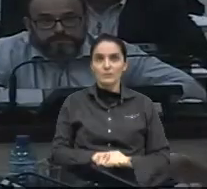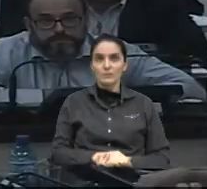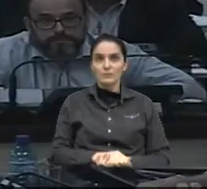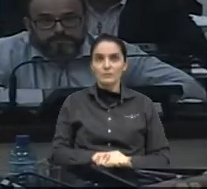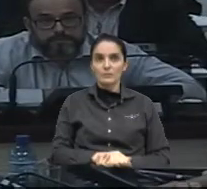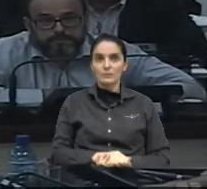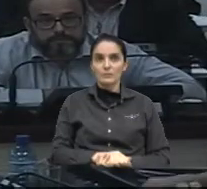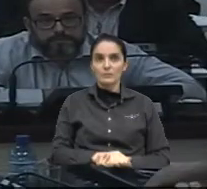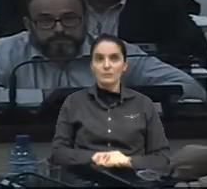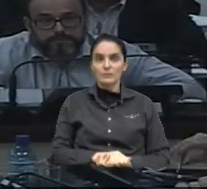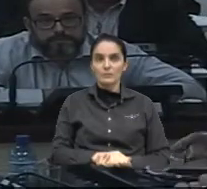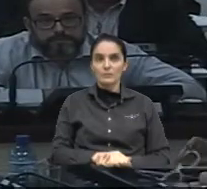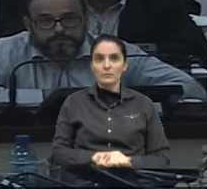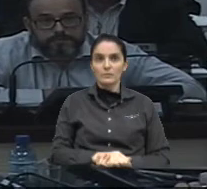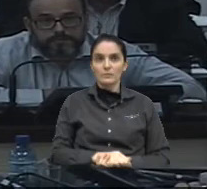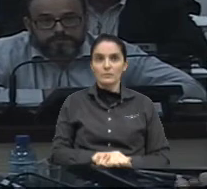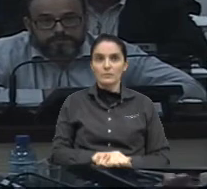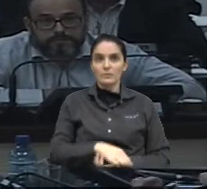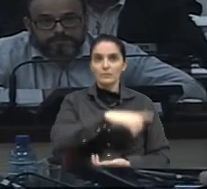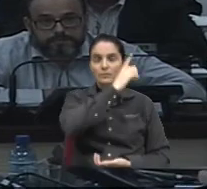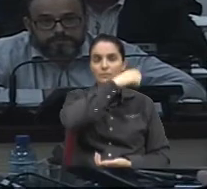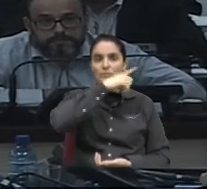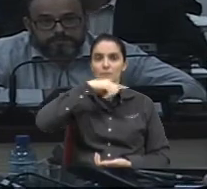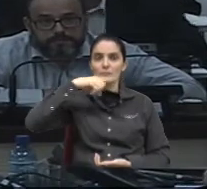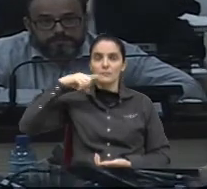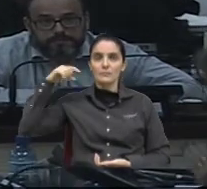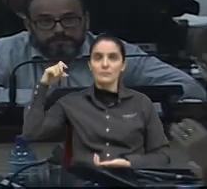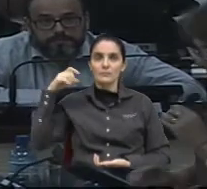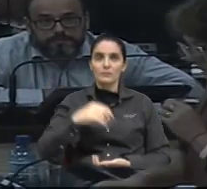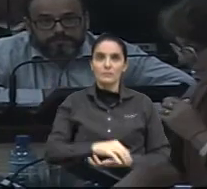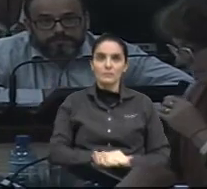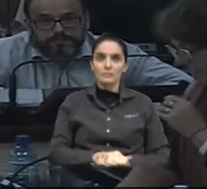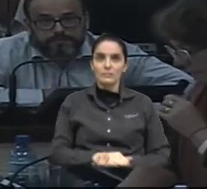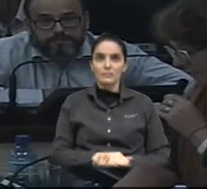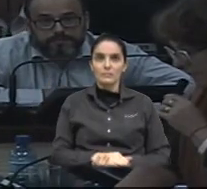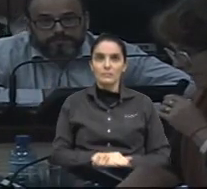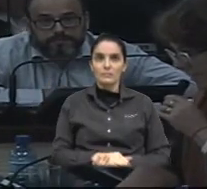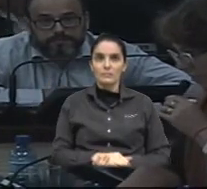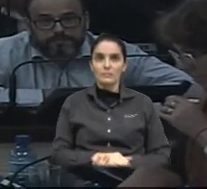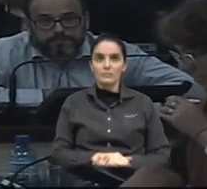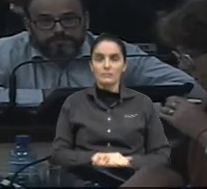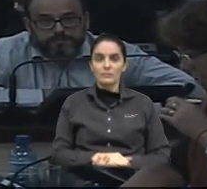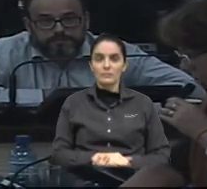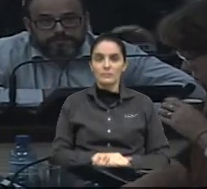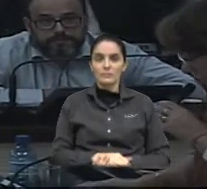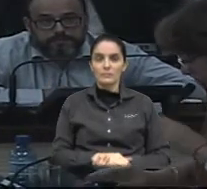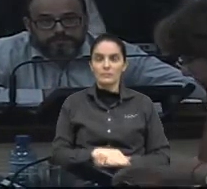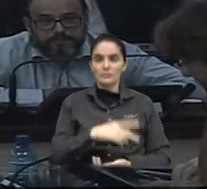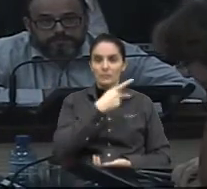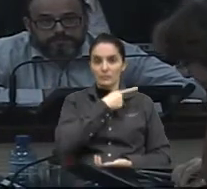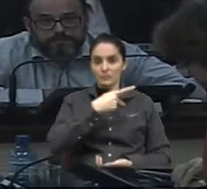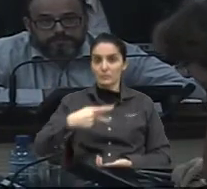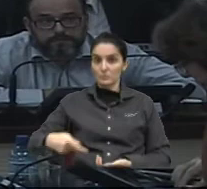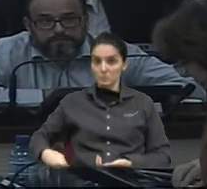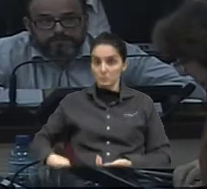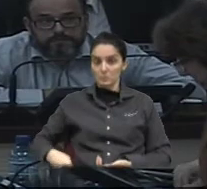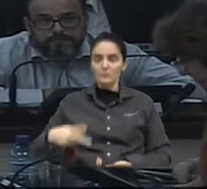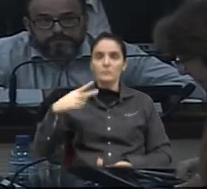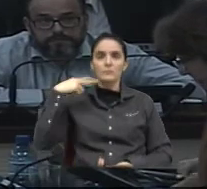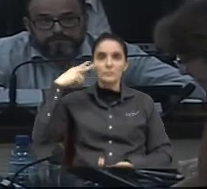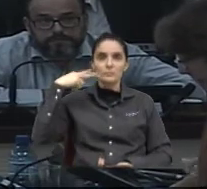a vereadora marta costa eo presidente novos colegas